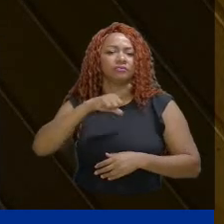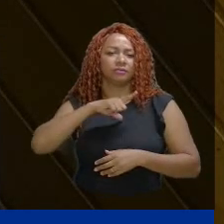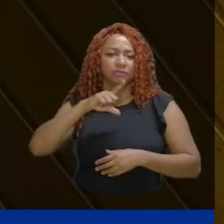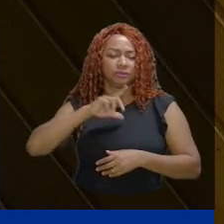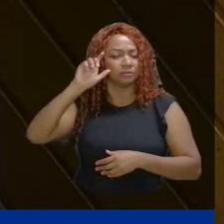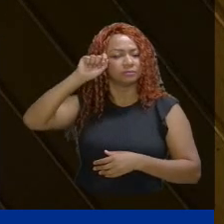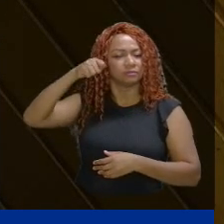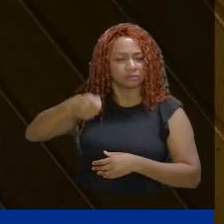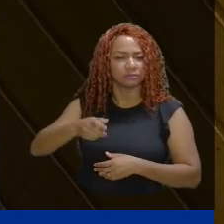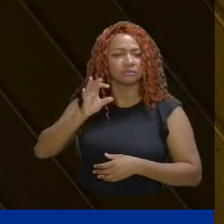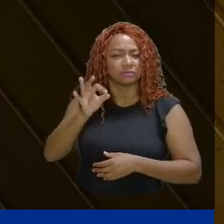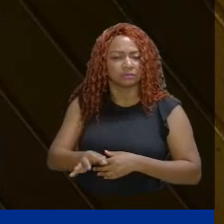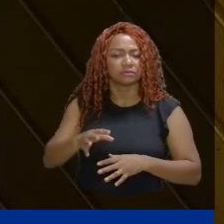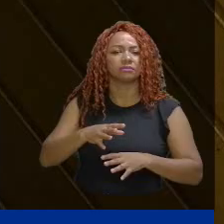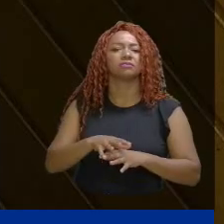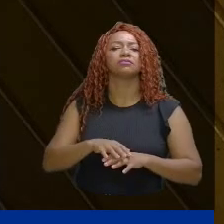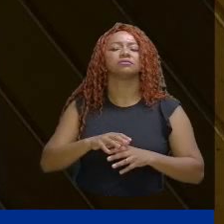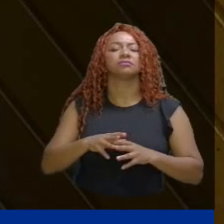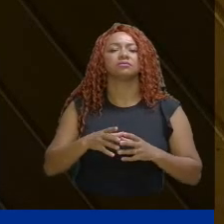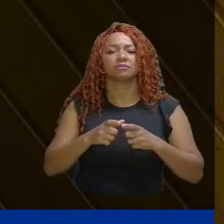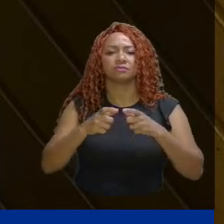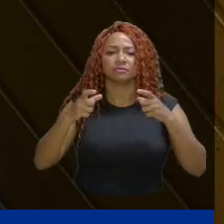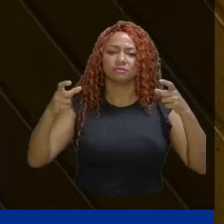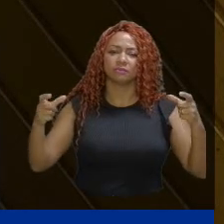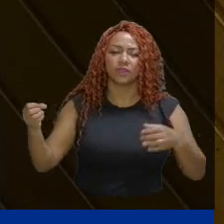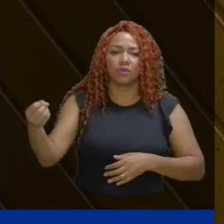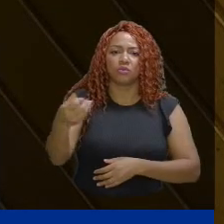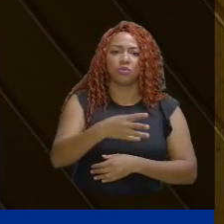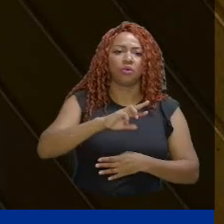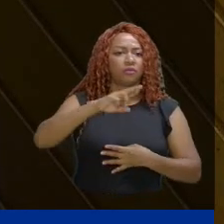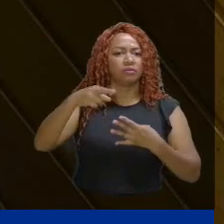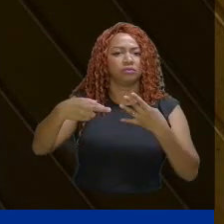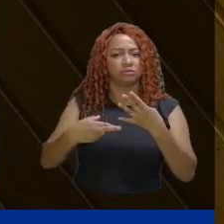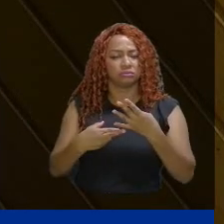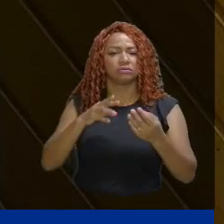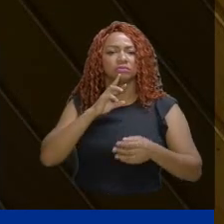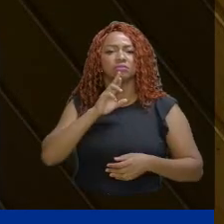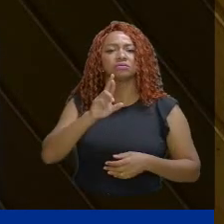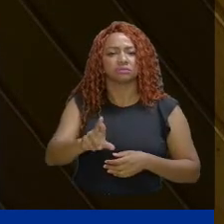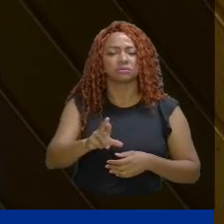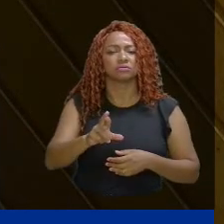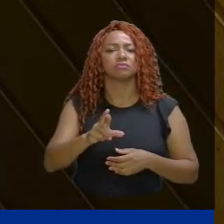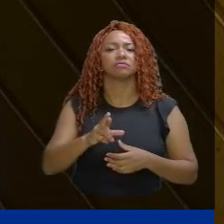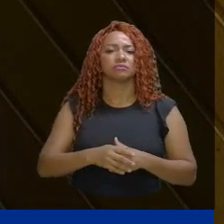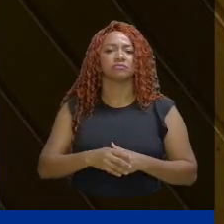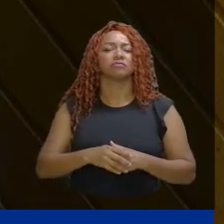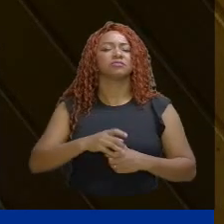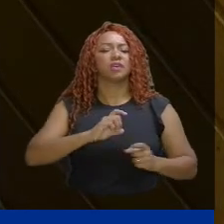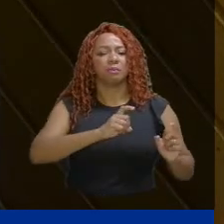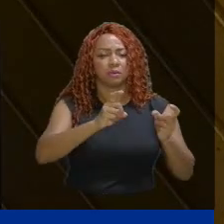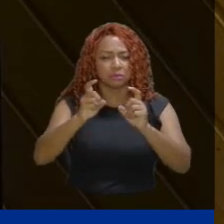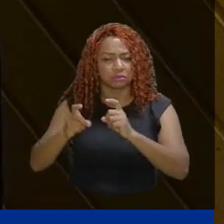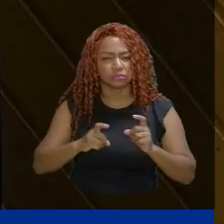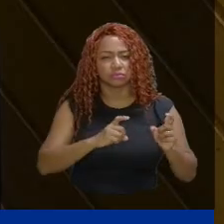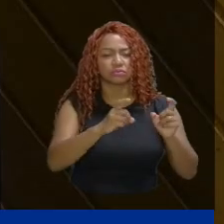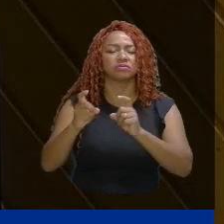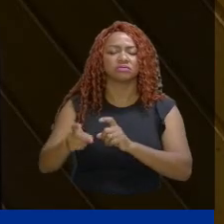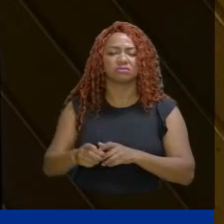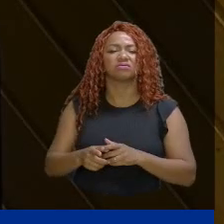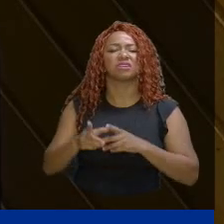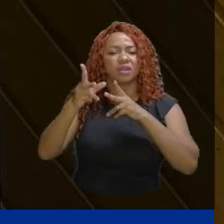decisão consolidada por maioria, um novo recurso tenha resultado na rediscussão da mesma